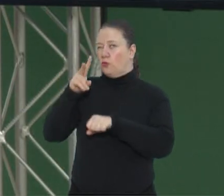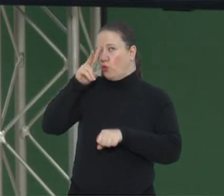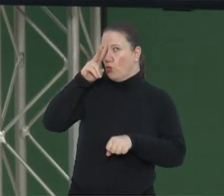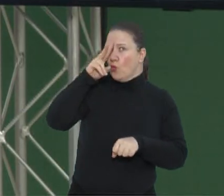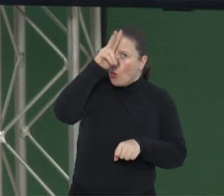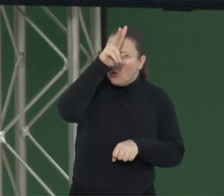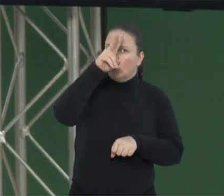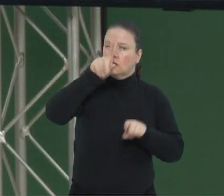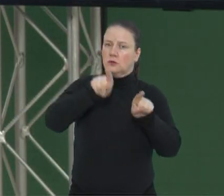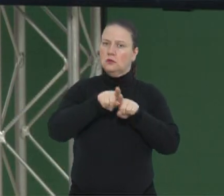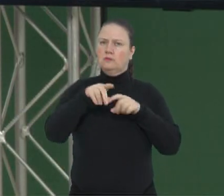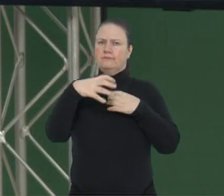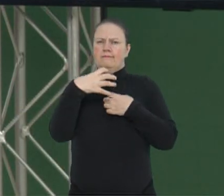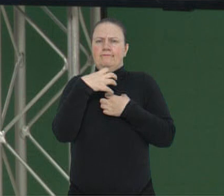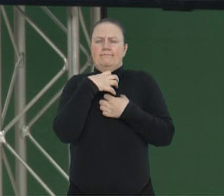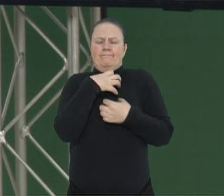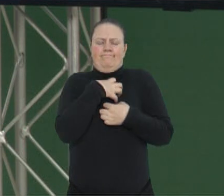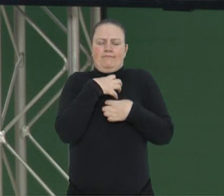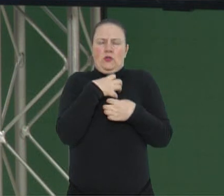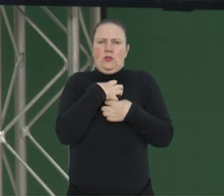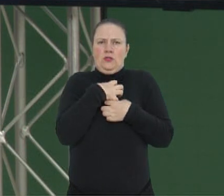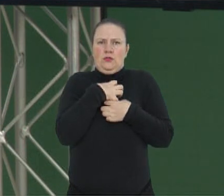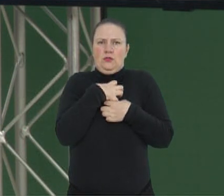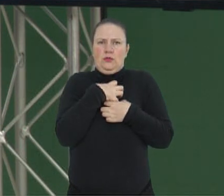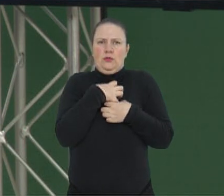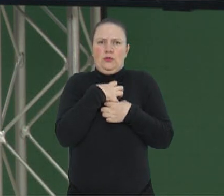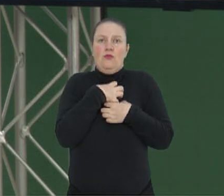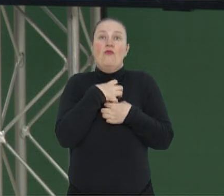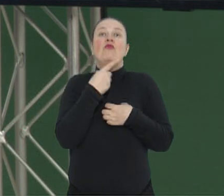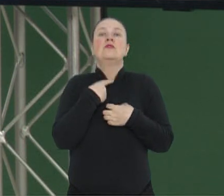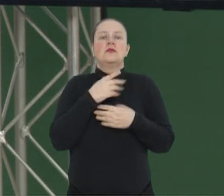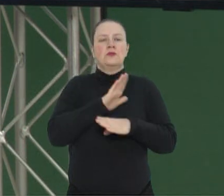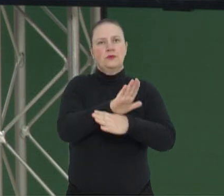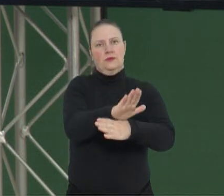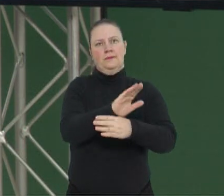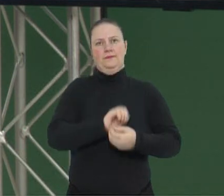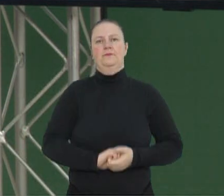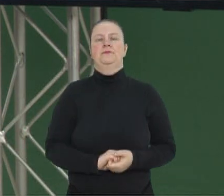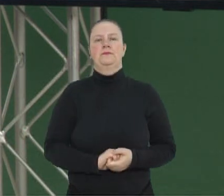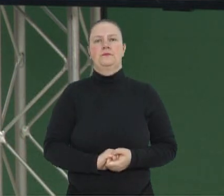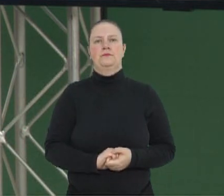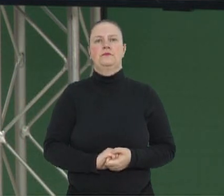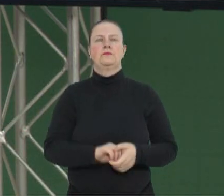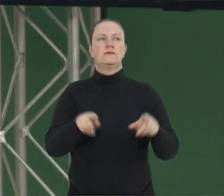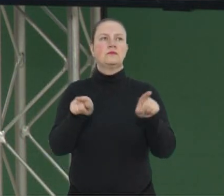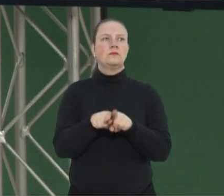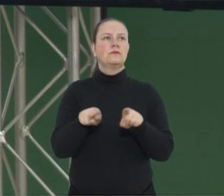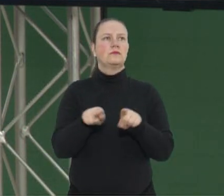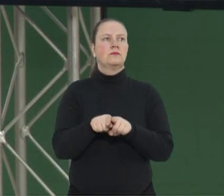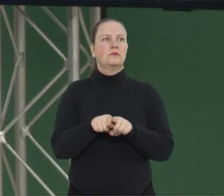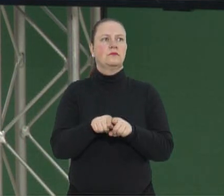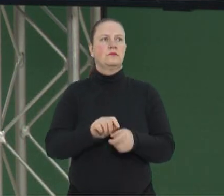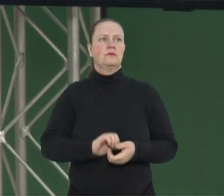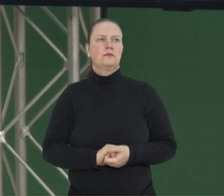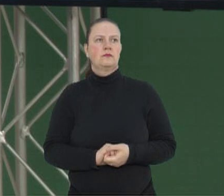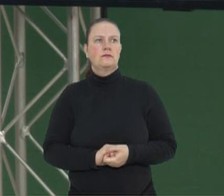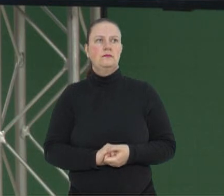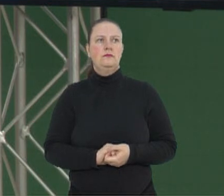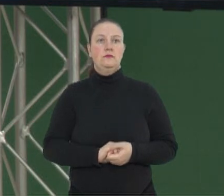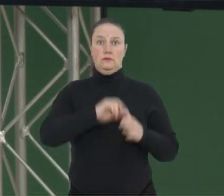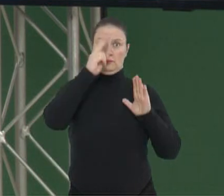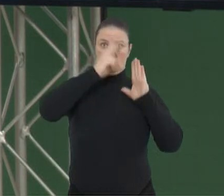é justamente, né, o que fica de reflexão para vocês para a próxima atividade. Novamente, leia